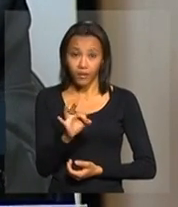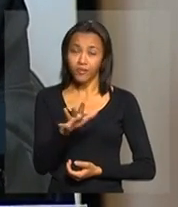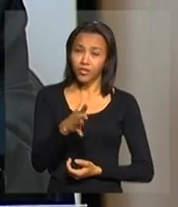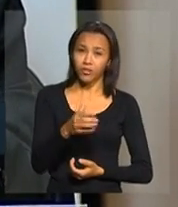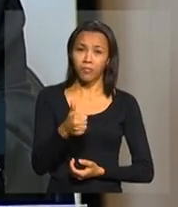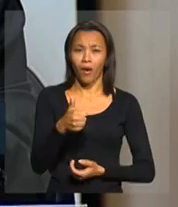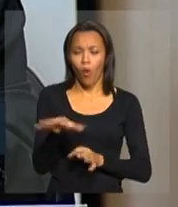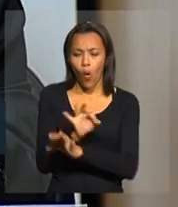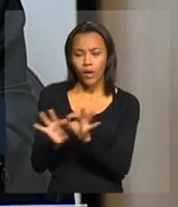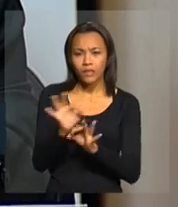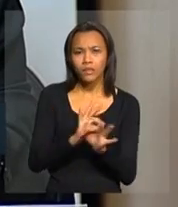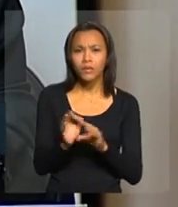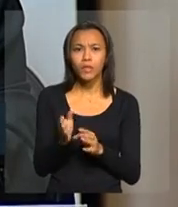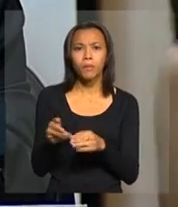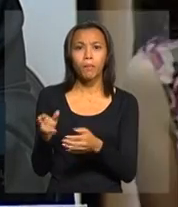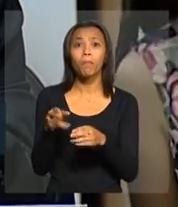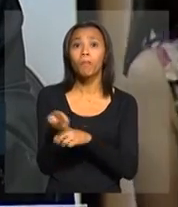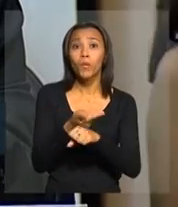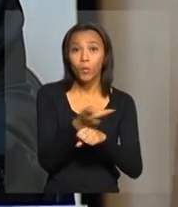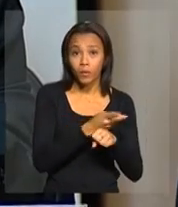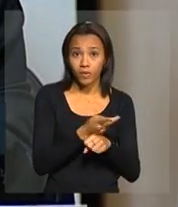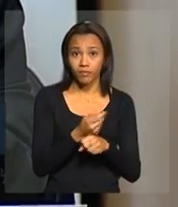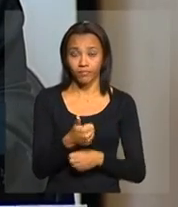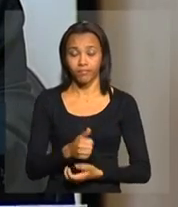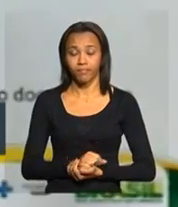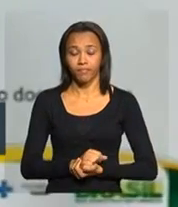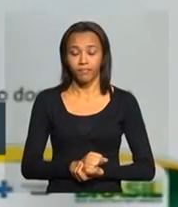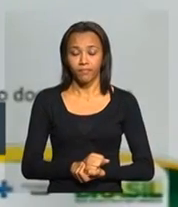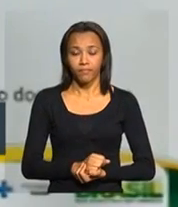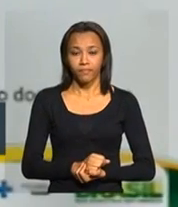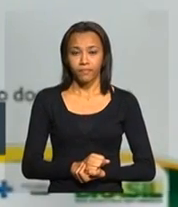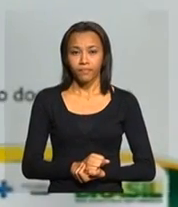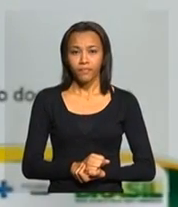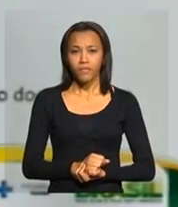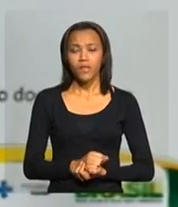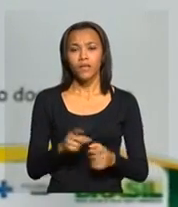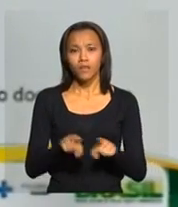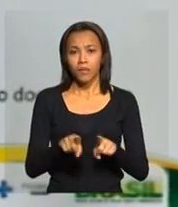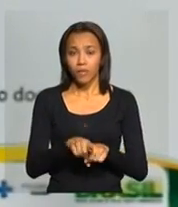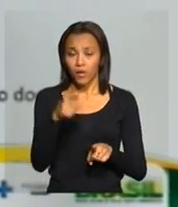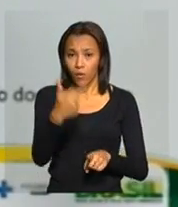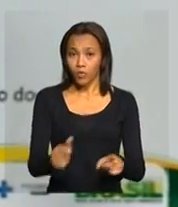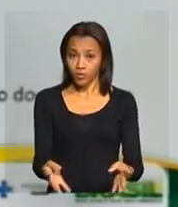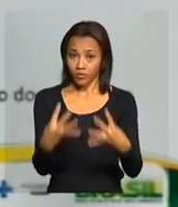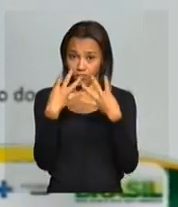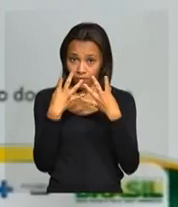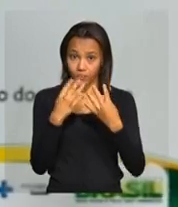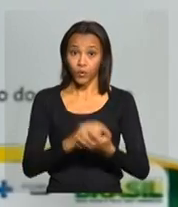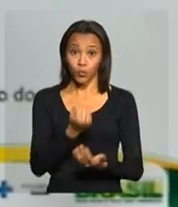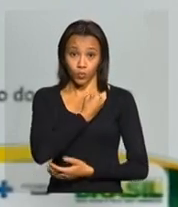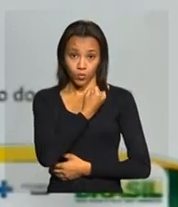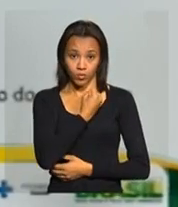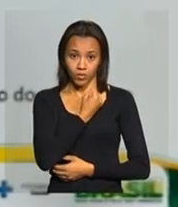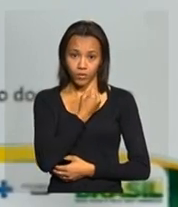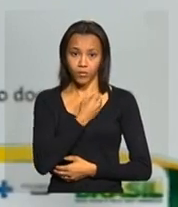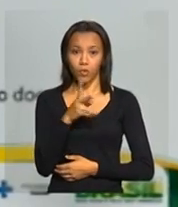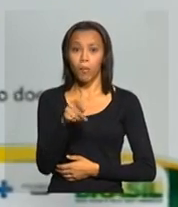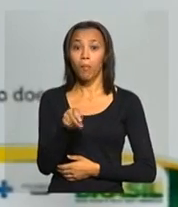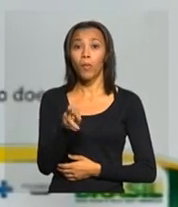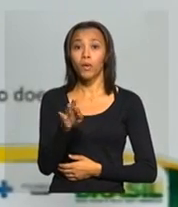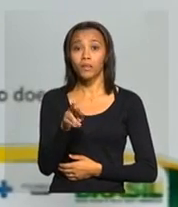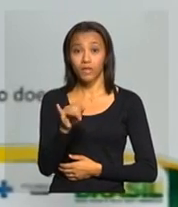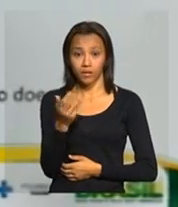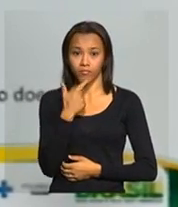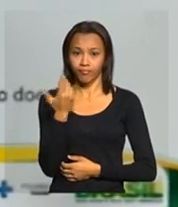10 organizações de procura de órgãos no Brasil. Próximo. Queria chamar a atenção para uma portaria que foi publicada há alguns